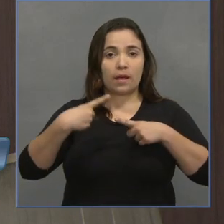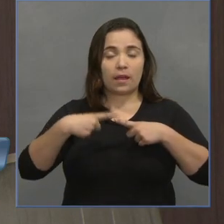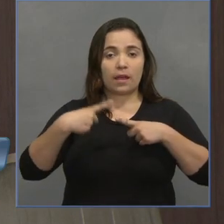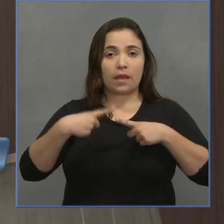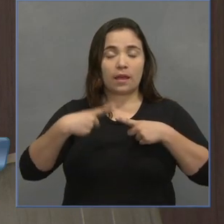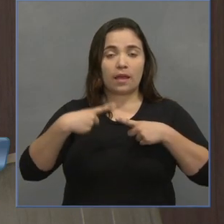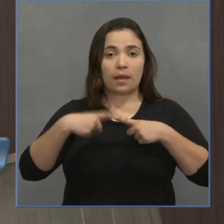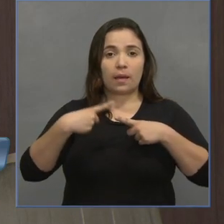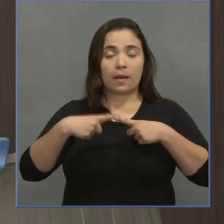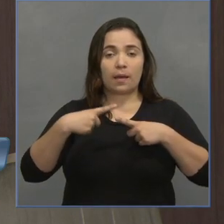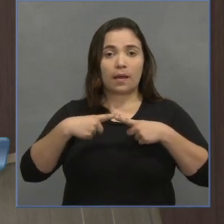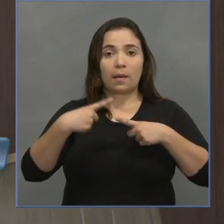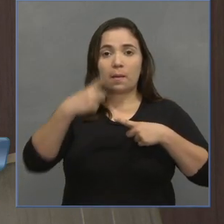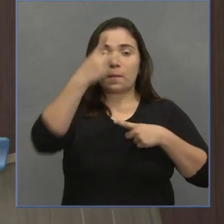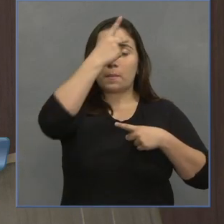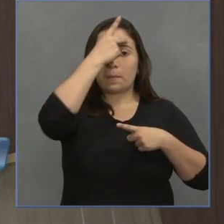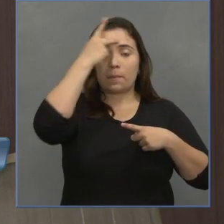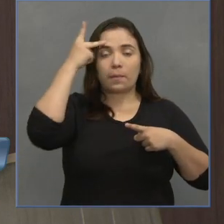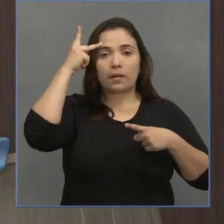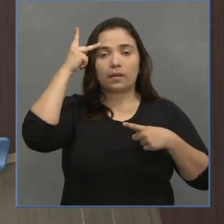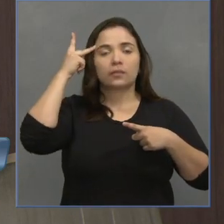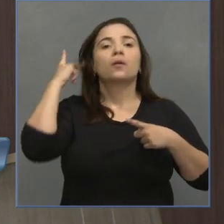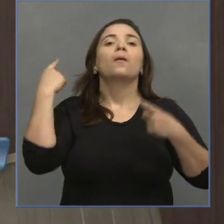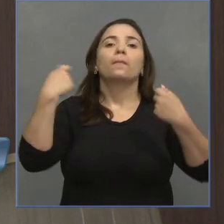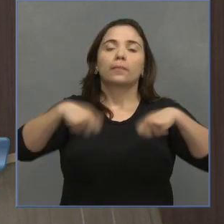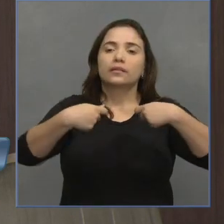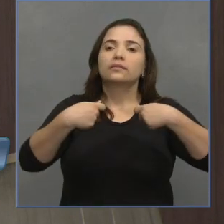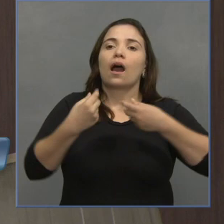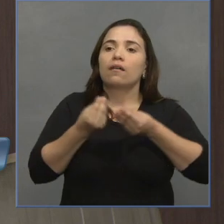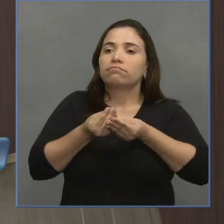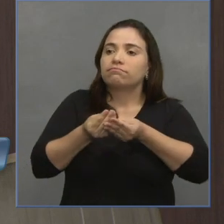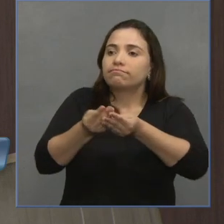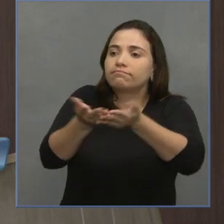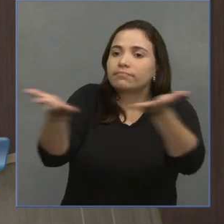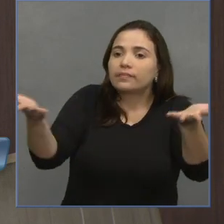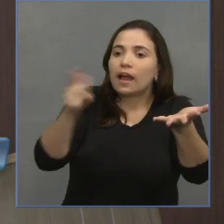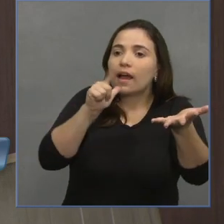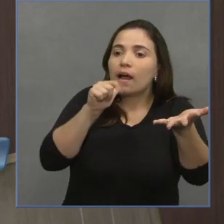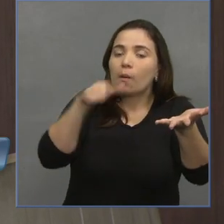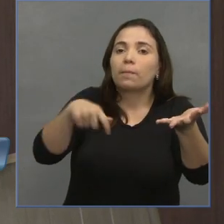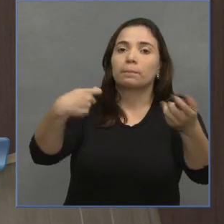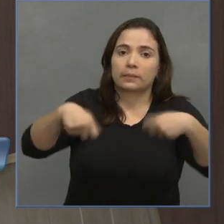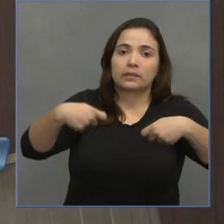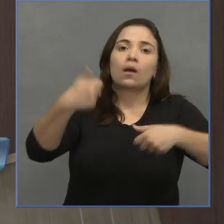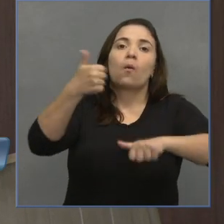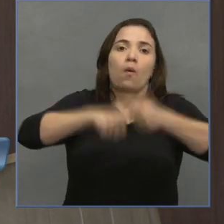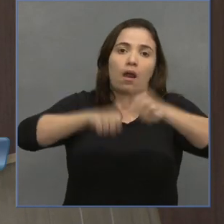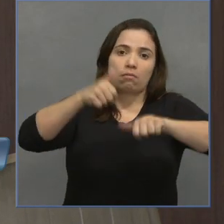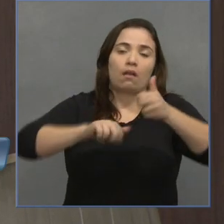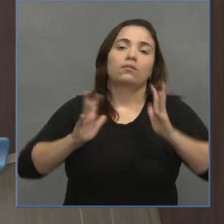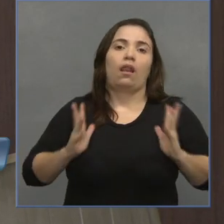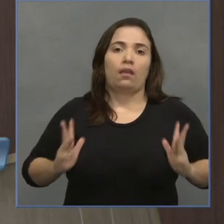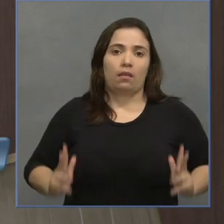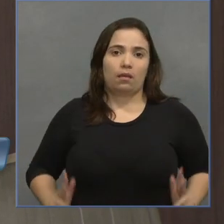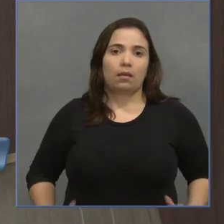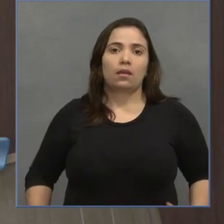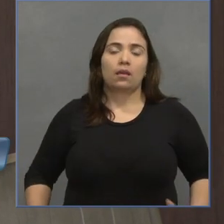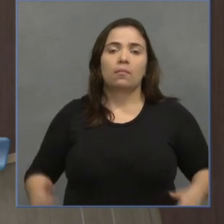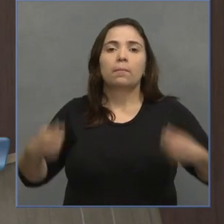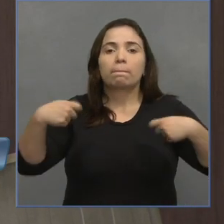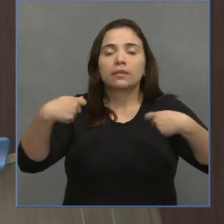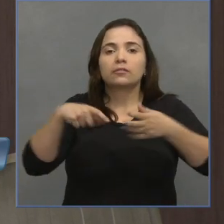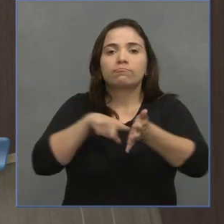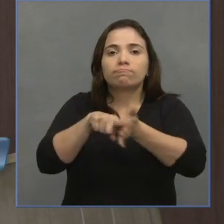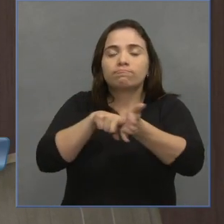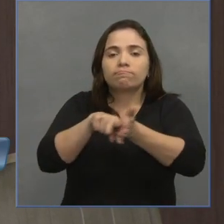mas também da gestão desta qualidade, da qualidade desta água. Portanto, a classificação dos corpos hídricos, que é um